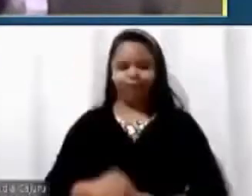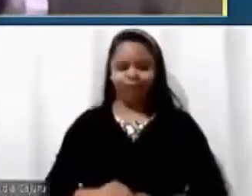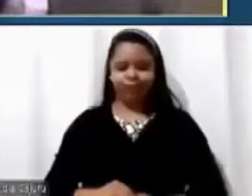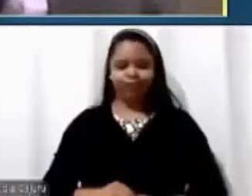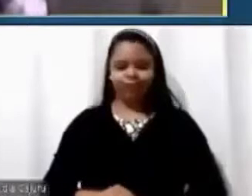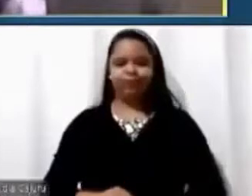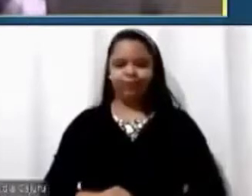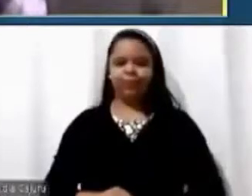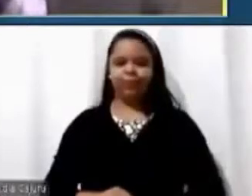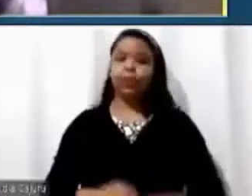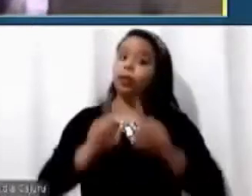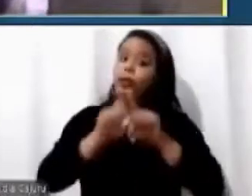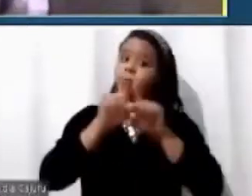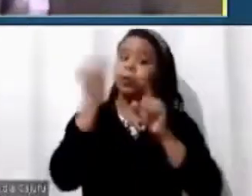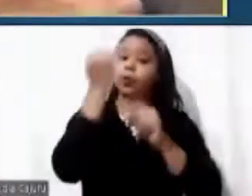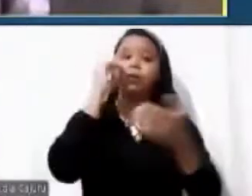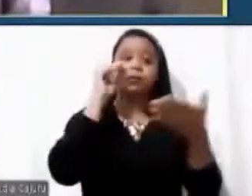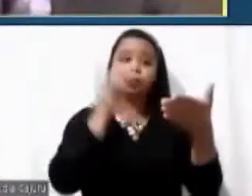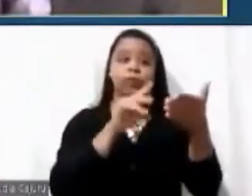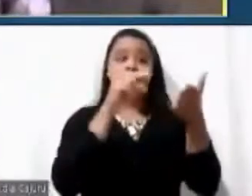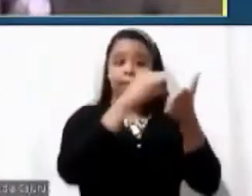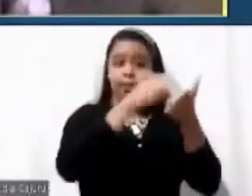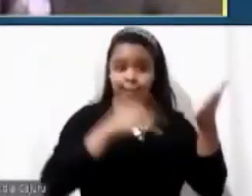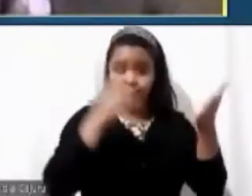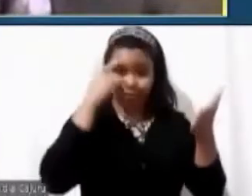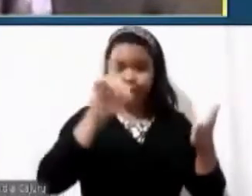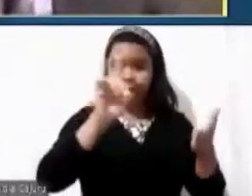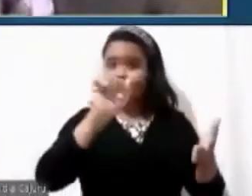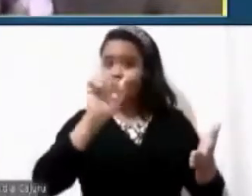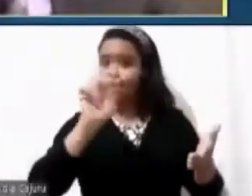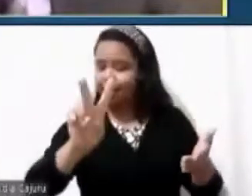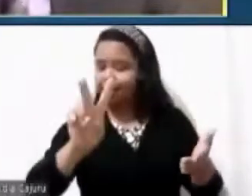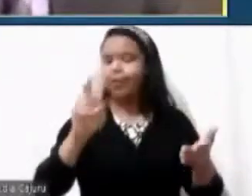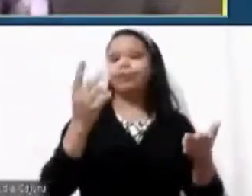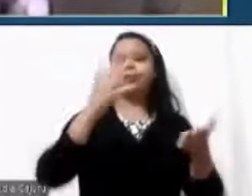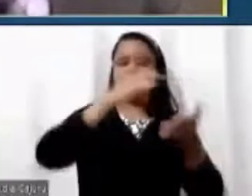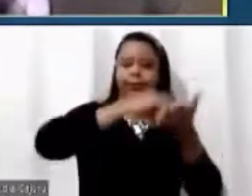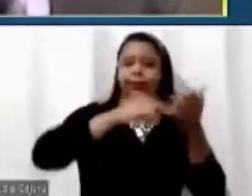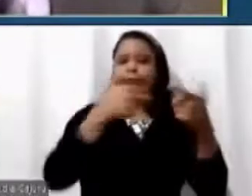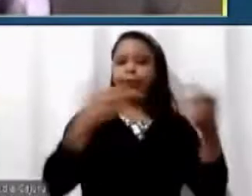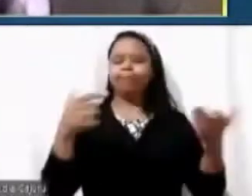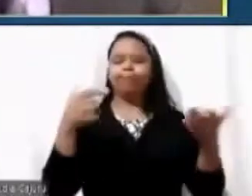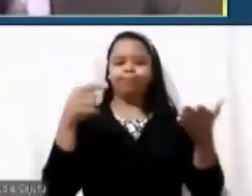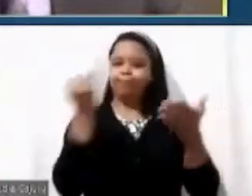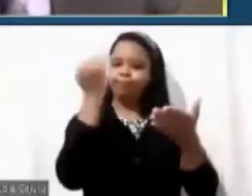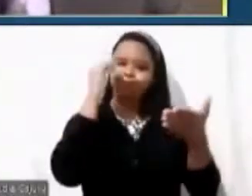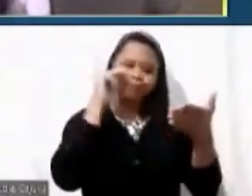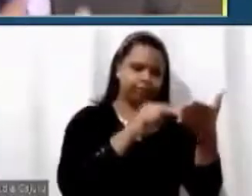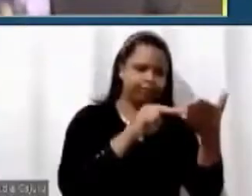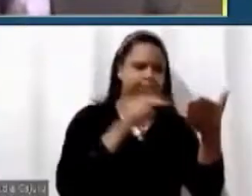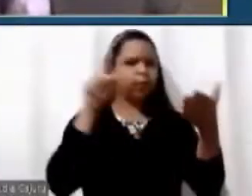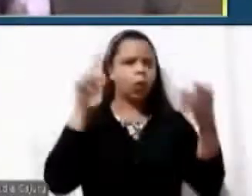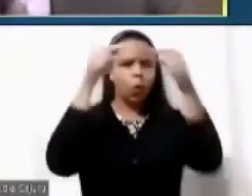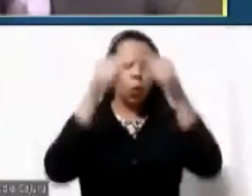de vontades foram respeitadas, inclusive em tempos de pandemia. Isso é fácil? Não é. Sabemos das condições